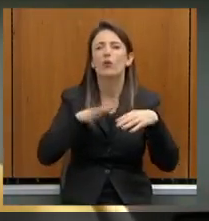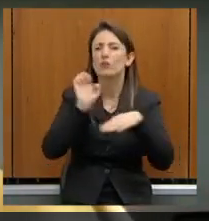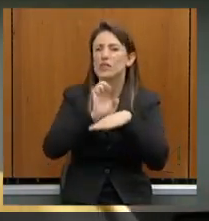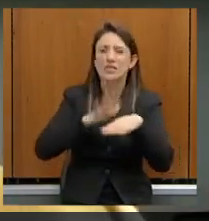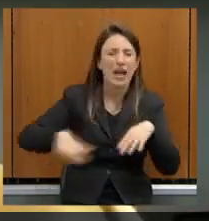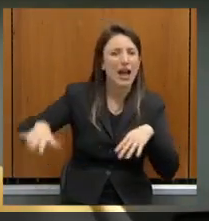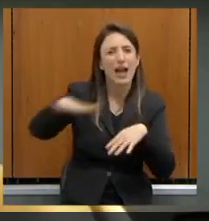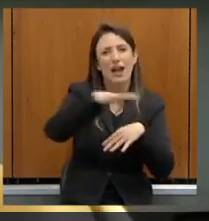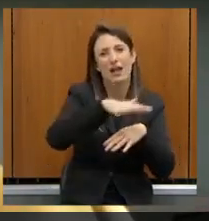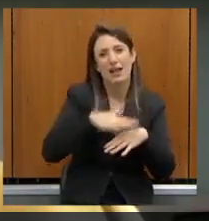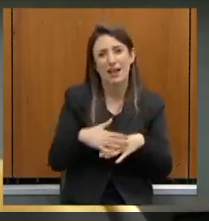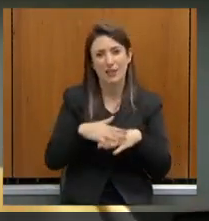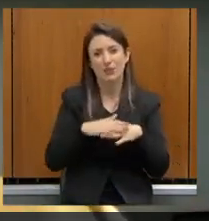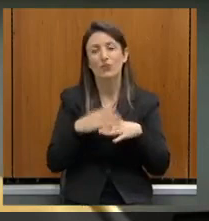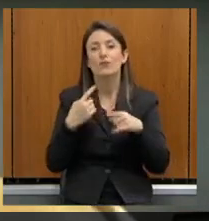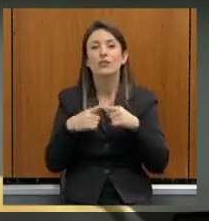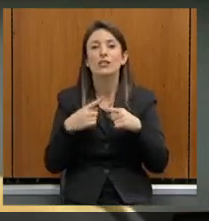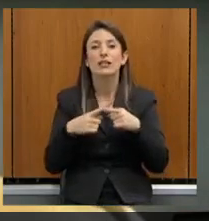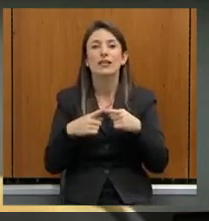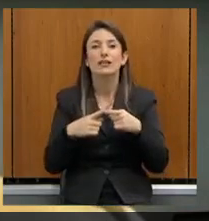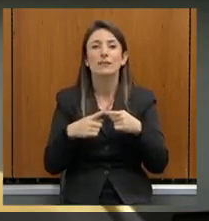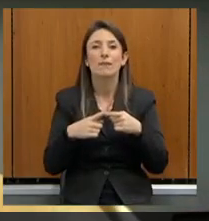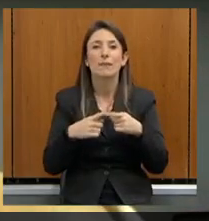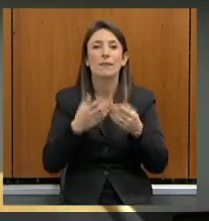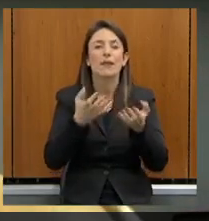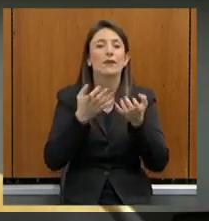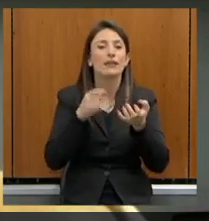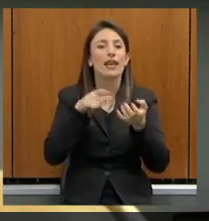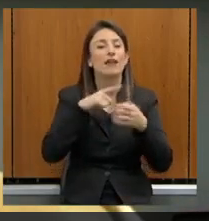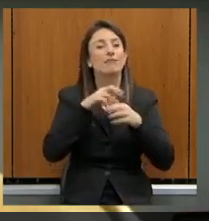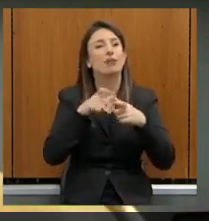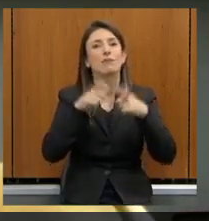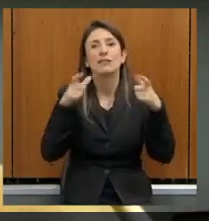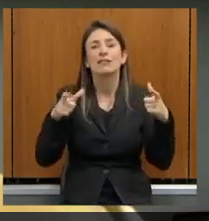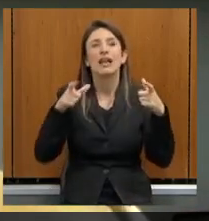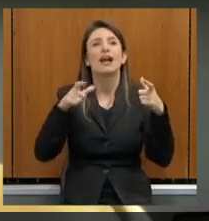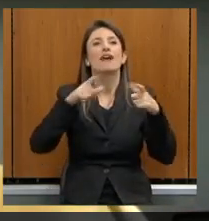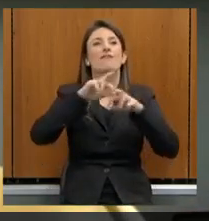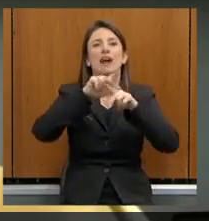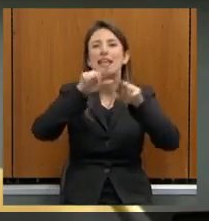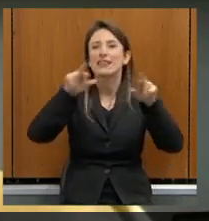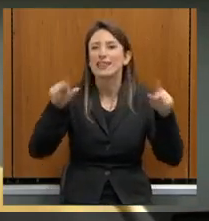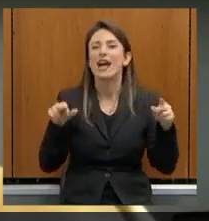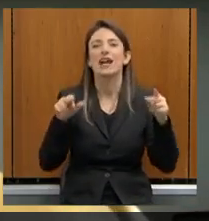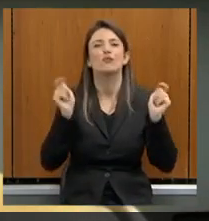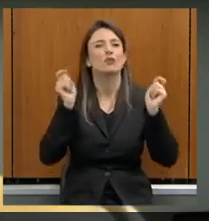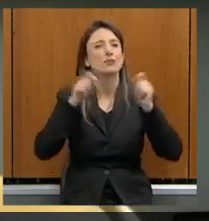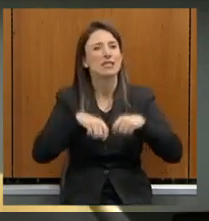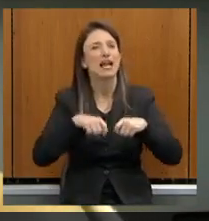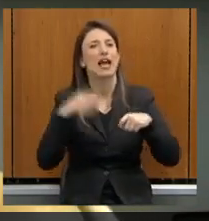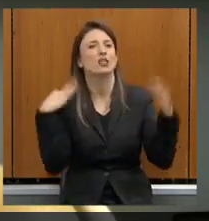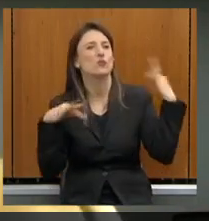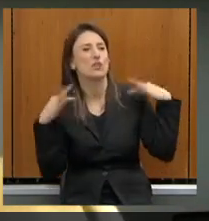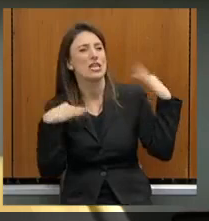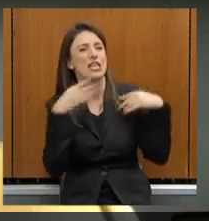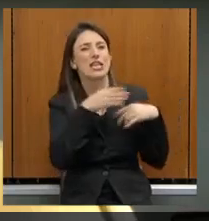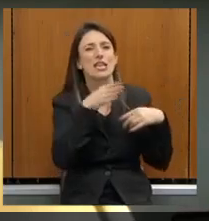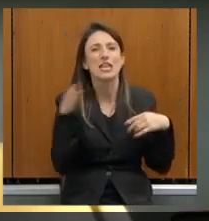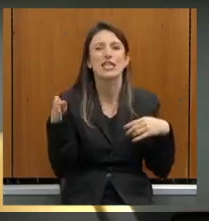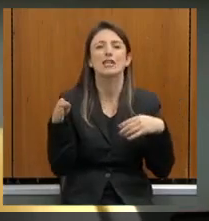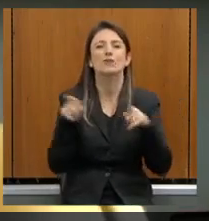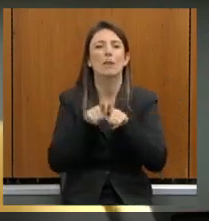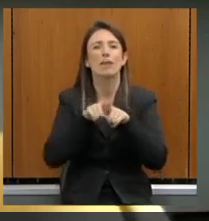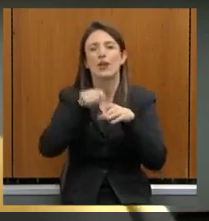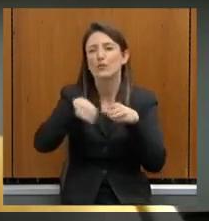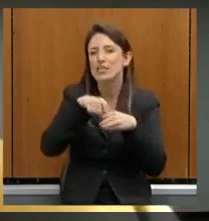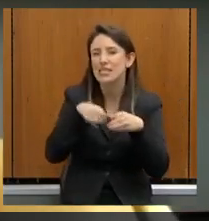desse calendário dentro desse mapa de possibilidades turísticas de cozinhas de cultura enfim na região de Januária a gente